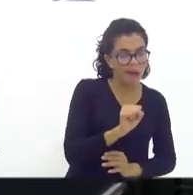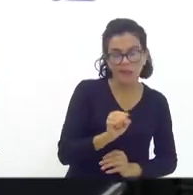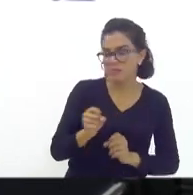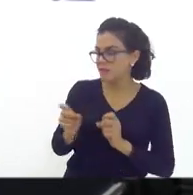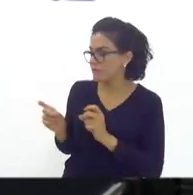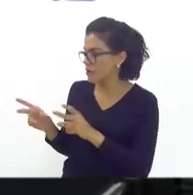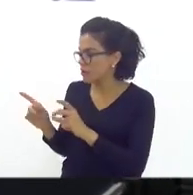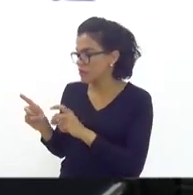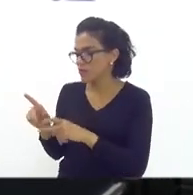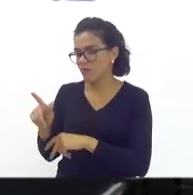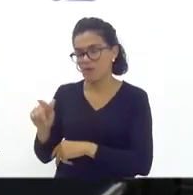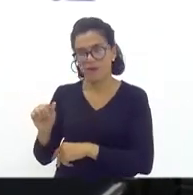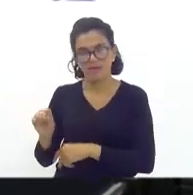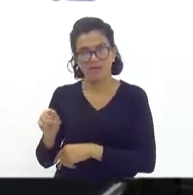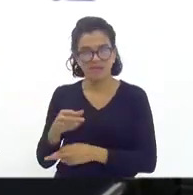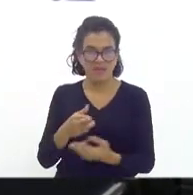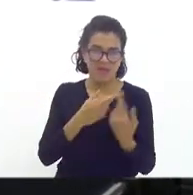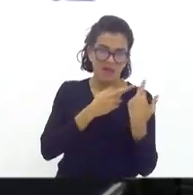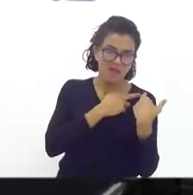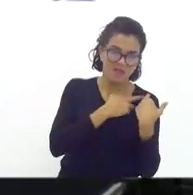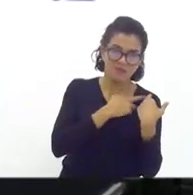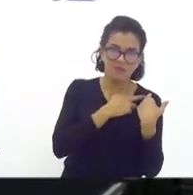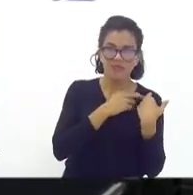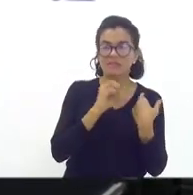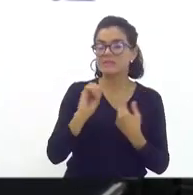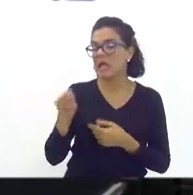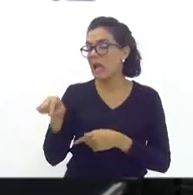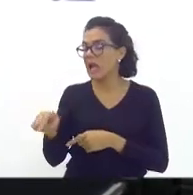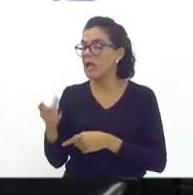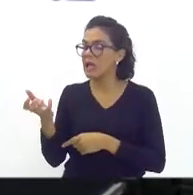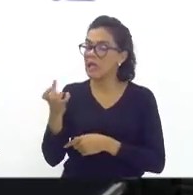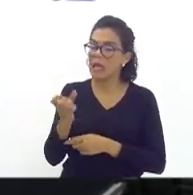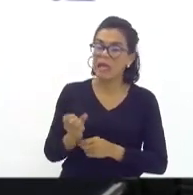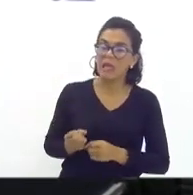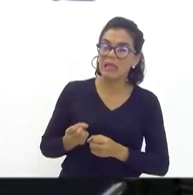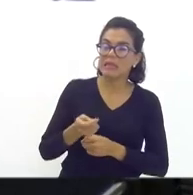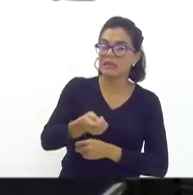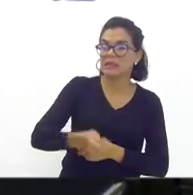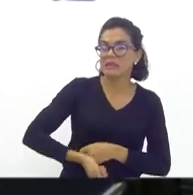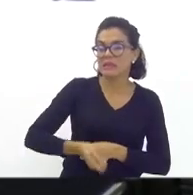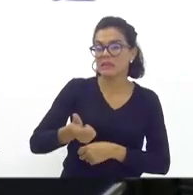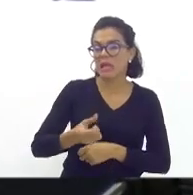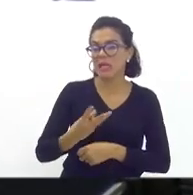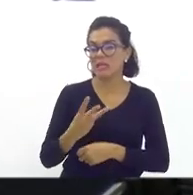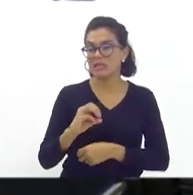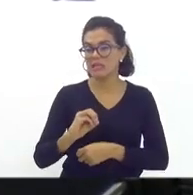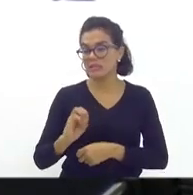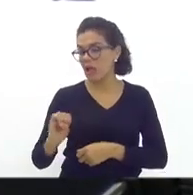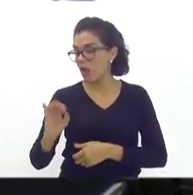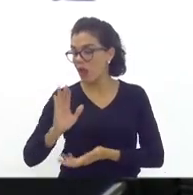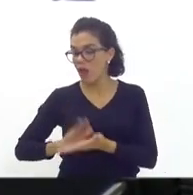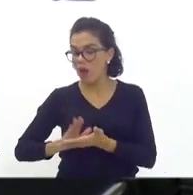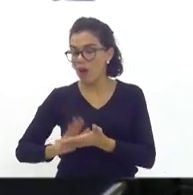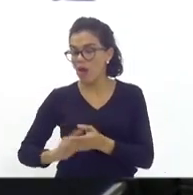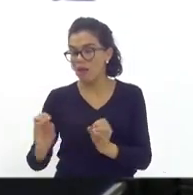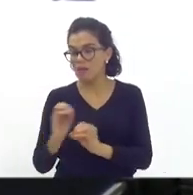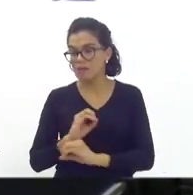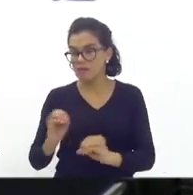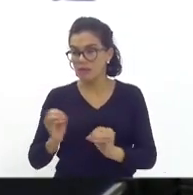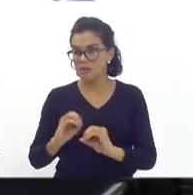isso não ficaria cargo da concessionária se ela quisesse dar 30 50 70 se ela não quisesse cobrar nada